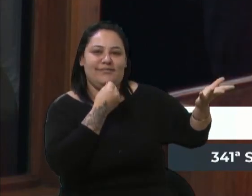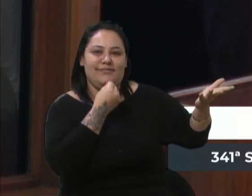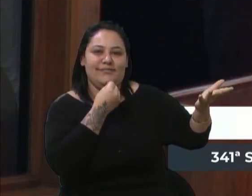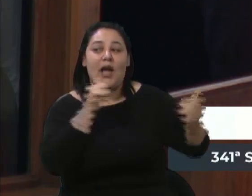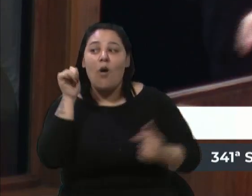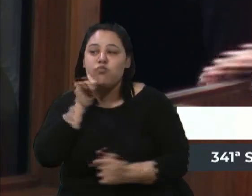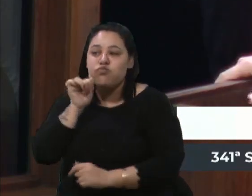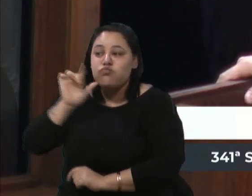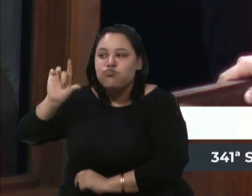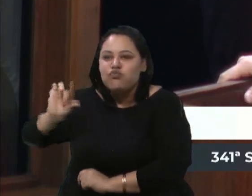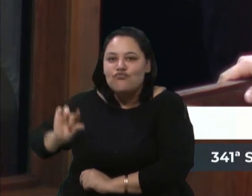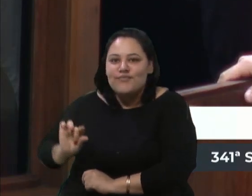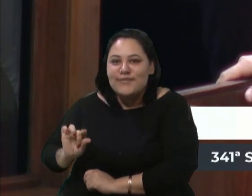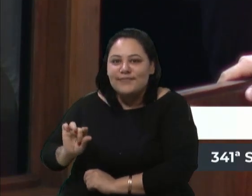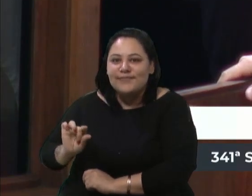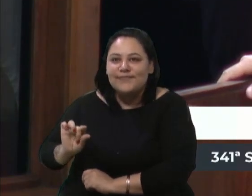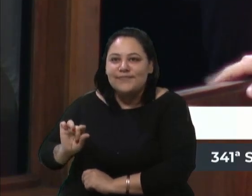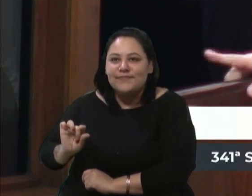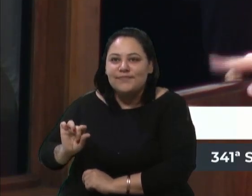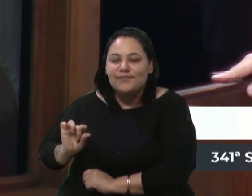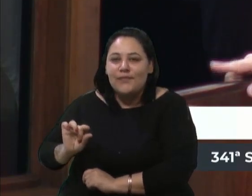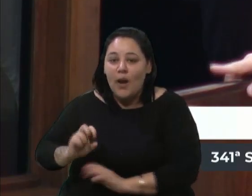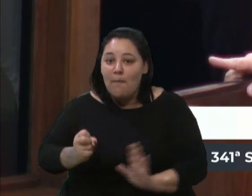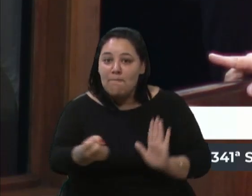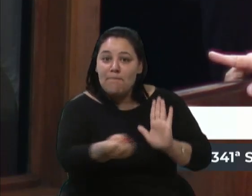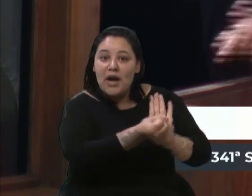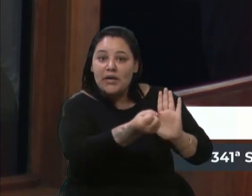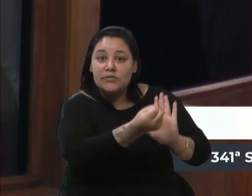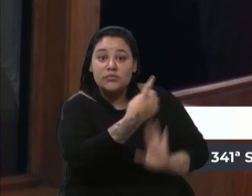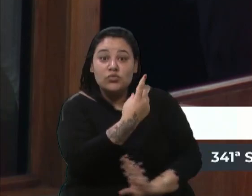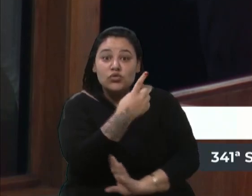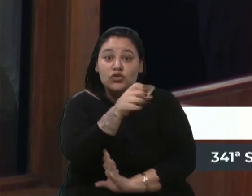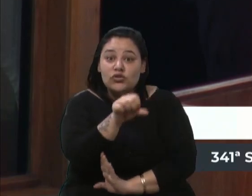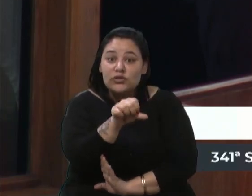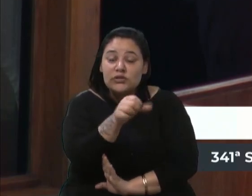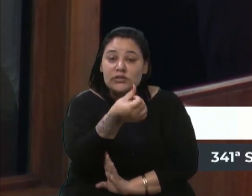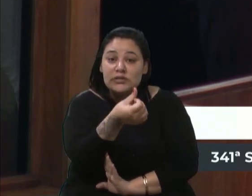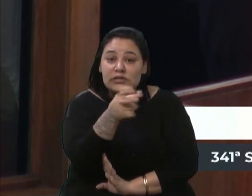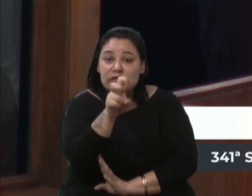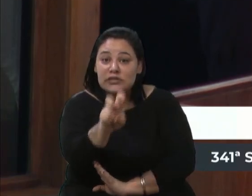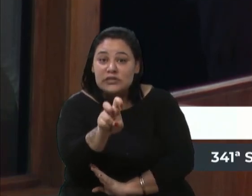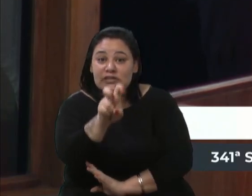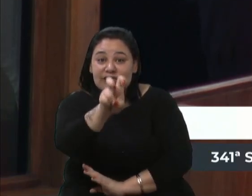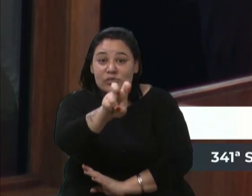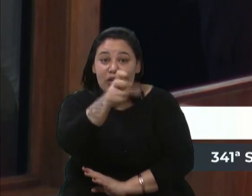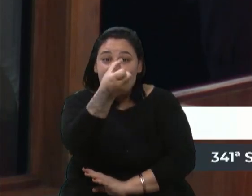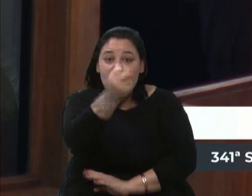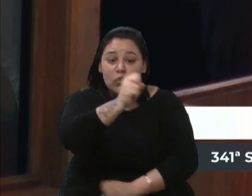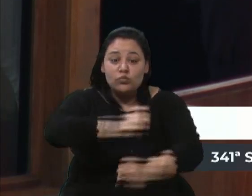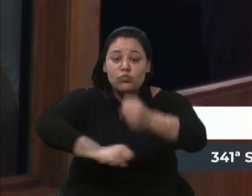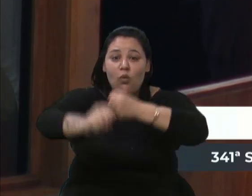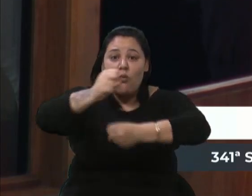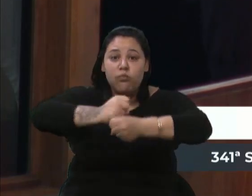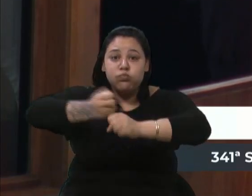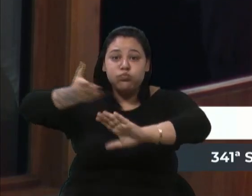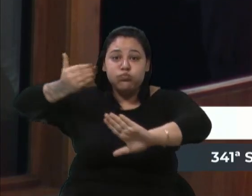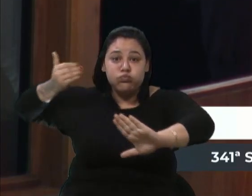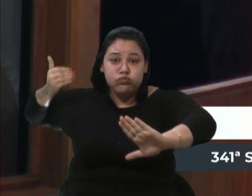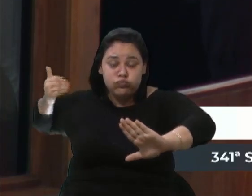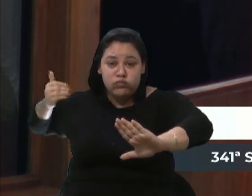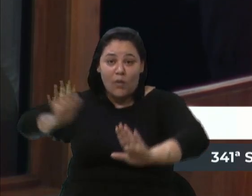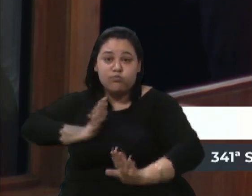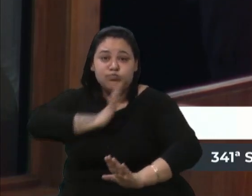que as mulheres. Dado histórico, em 1965, há 58 anos atrás, a ditadura